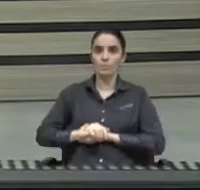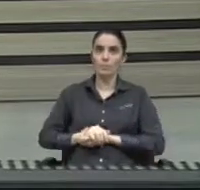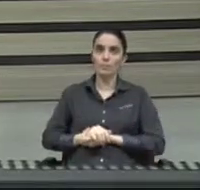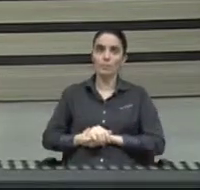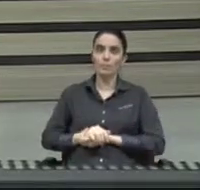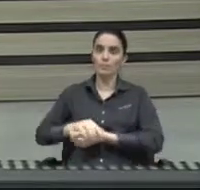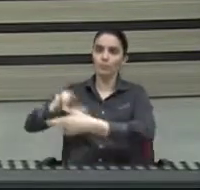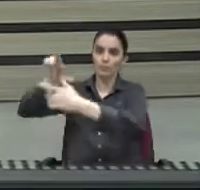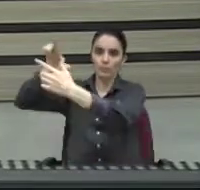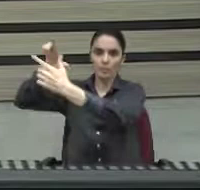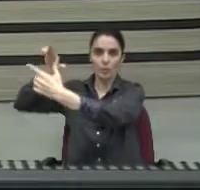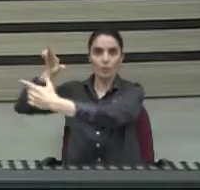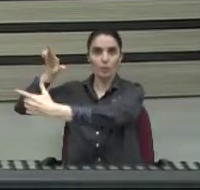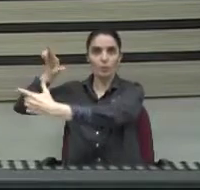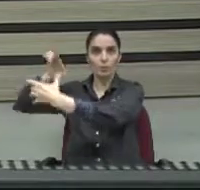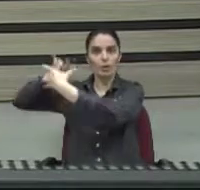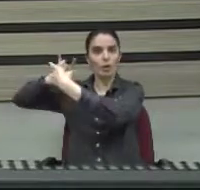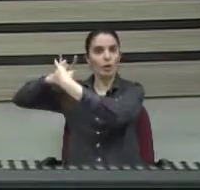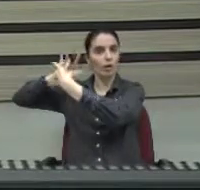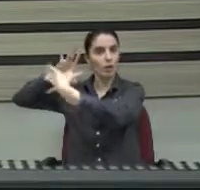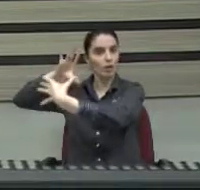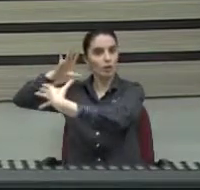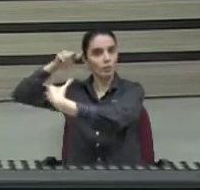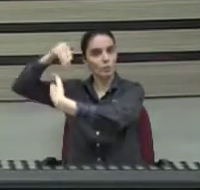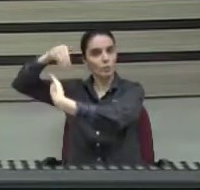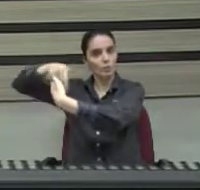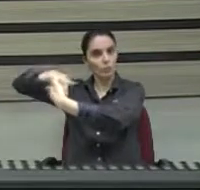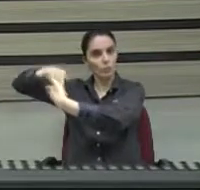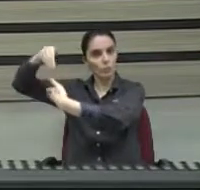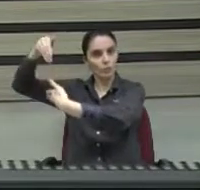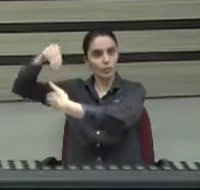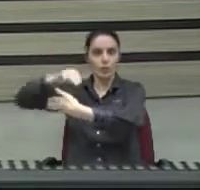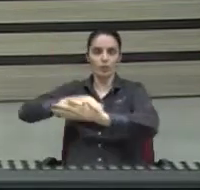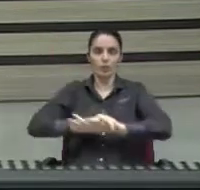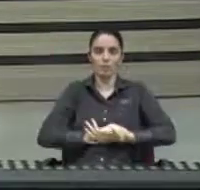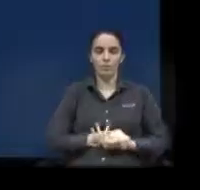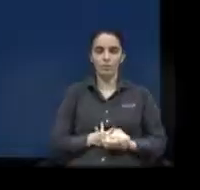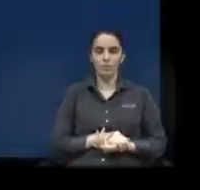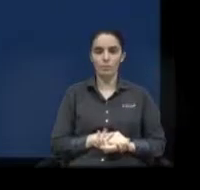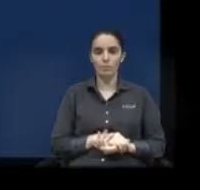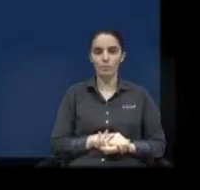E o painel de votação está aberto, senhores vereadores.